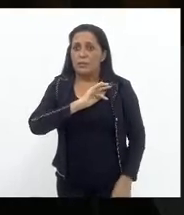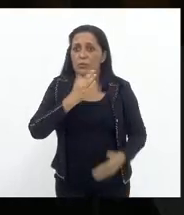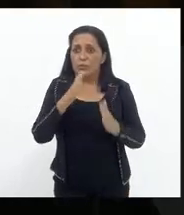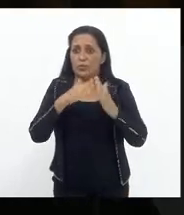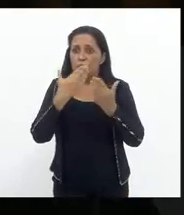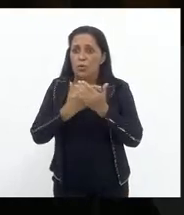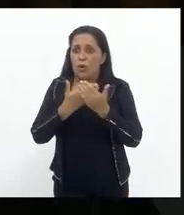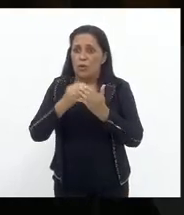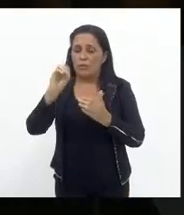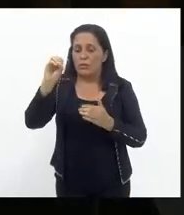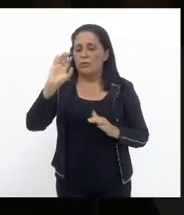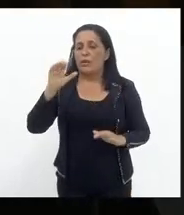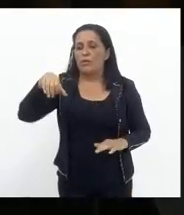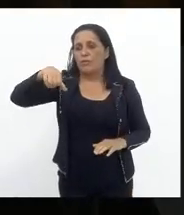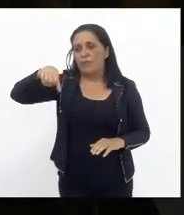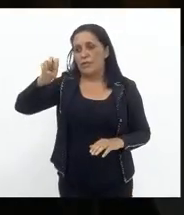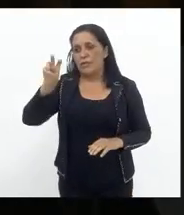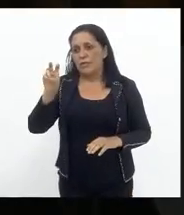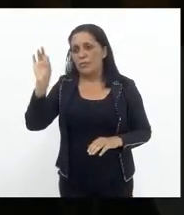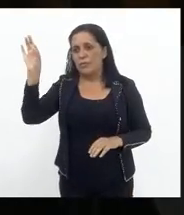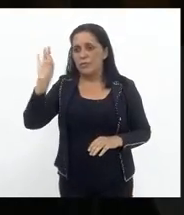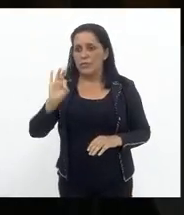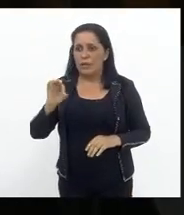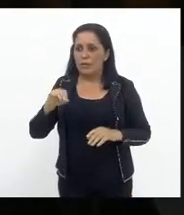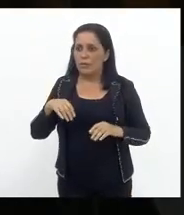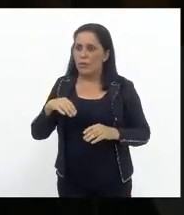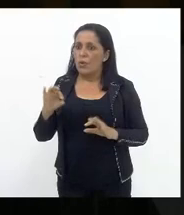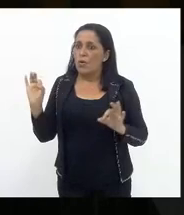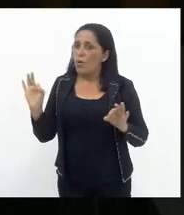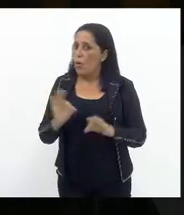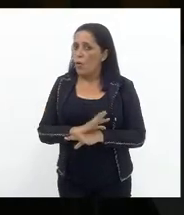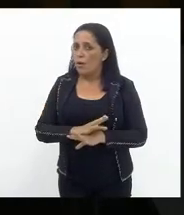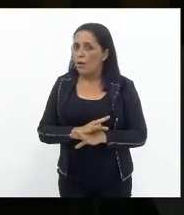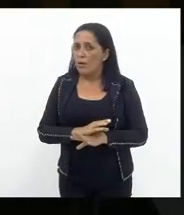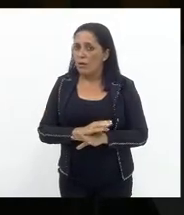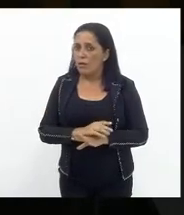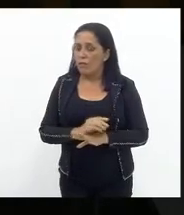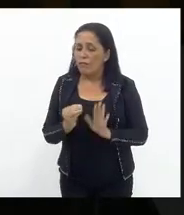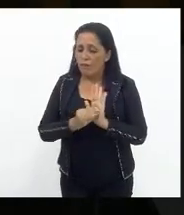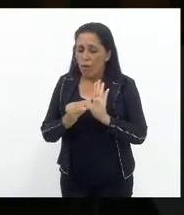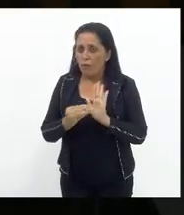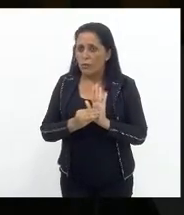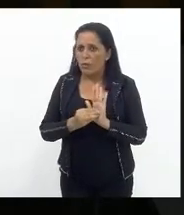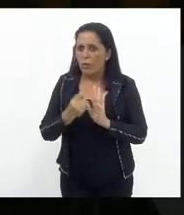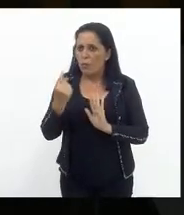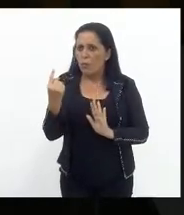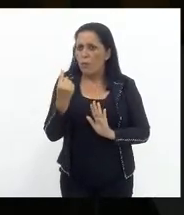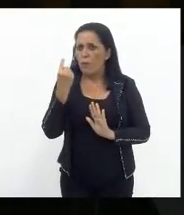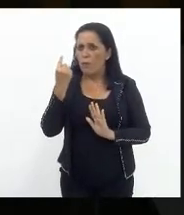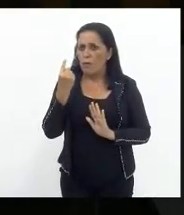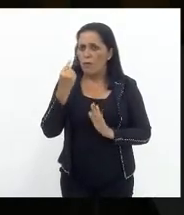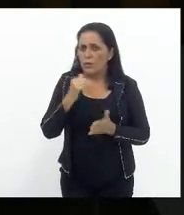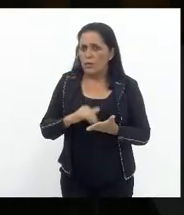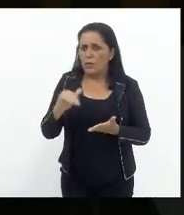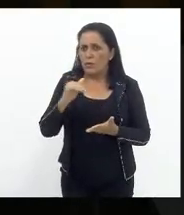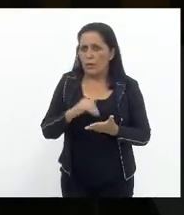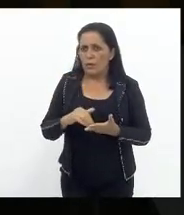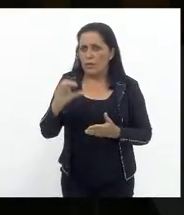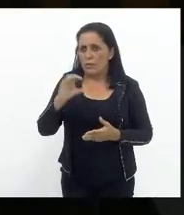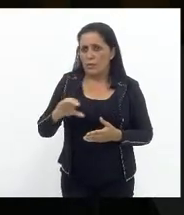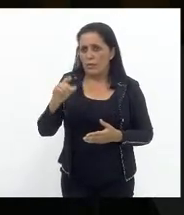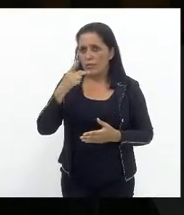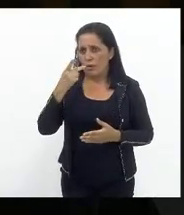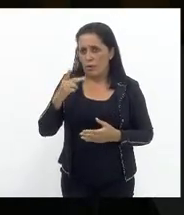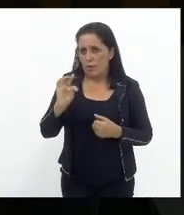95% concluída. A única coisa que faltava O que me passou o secretário de Ciências